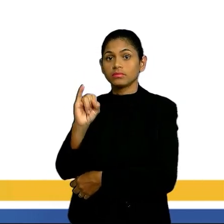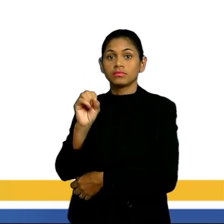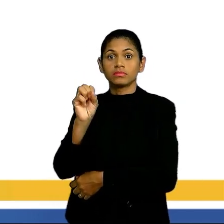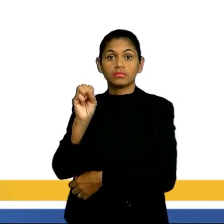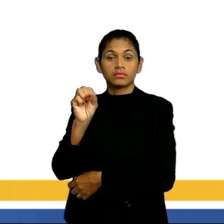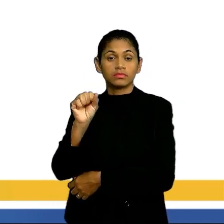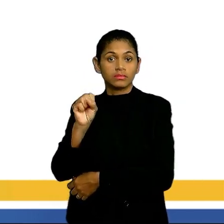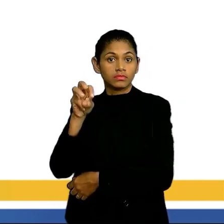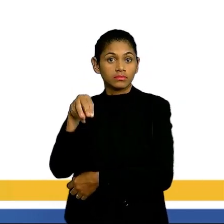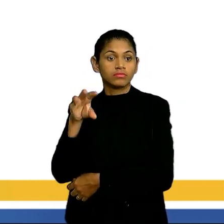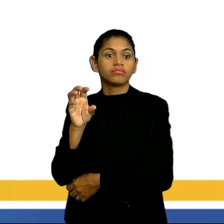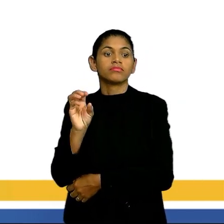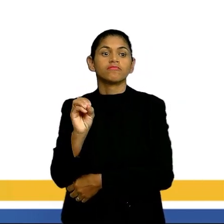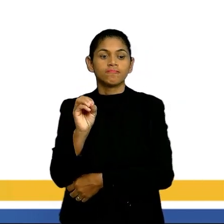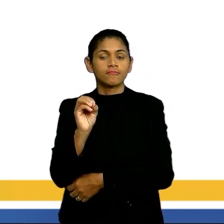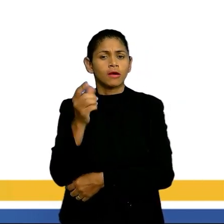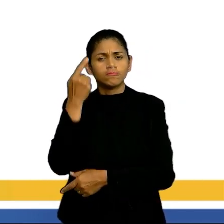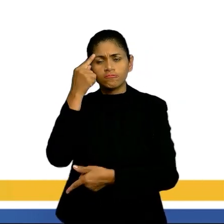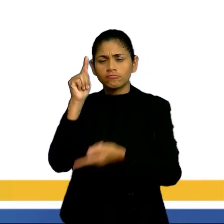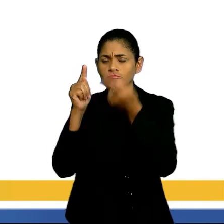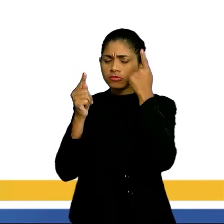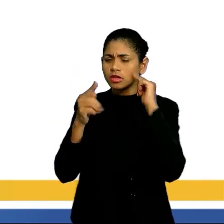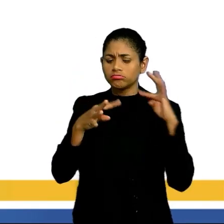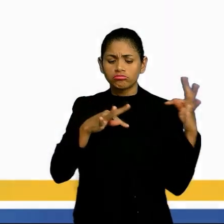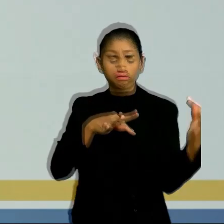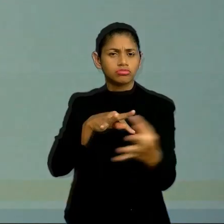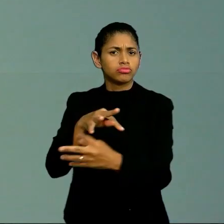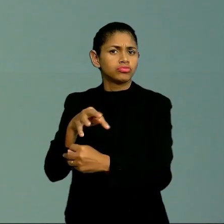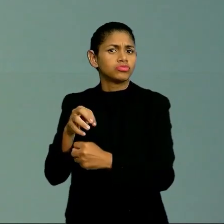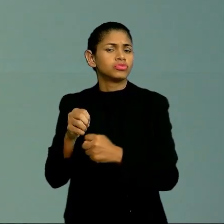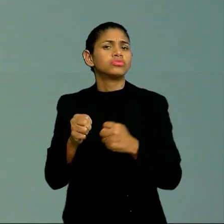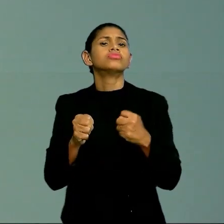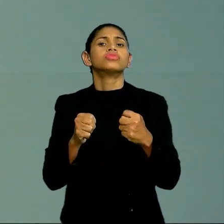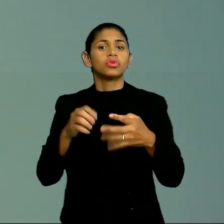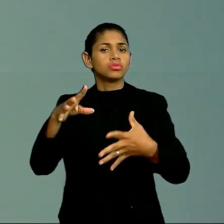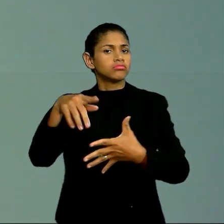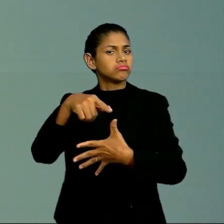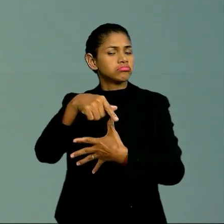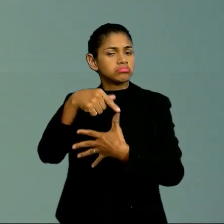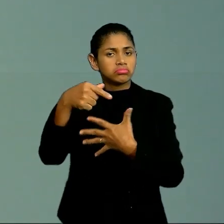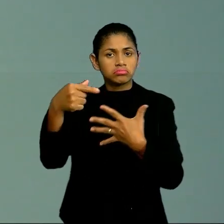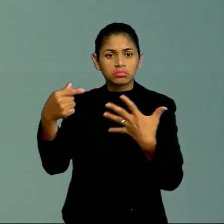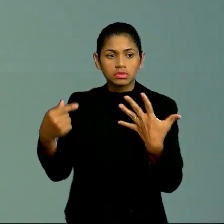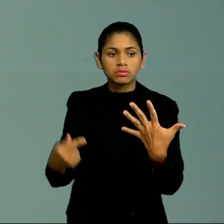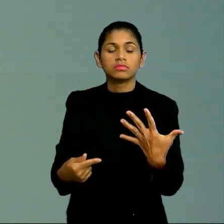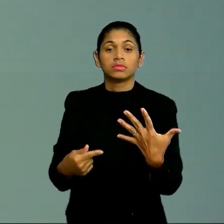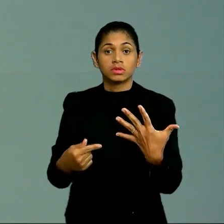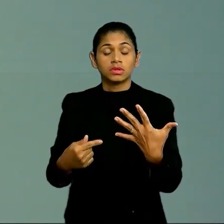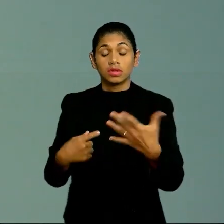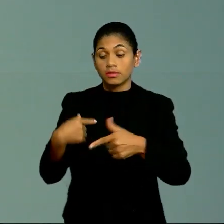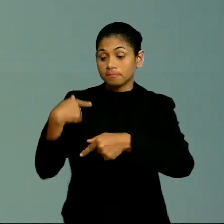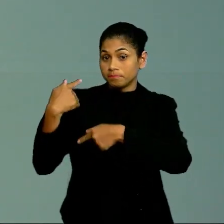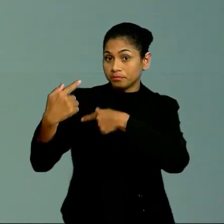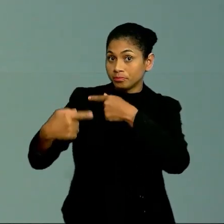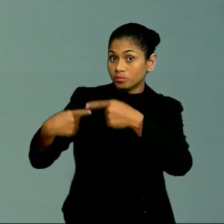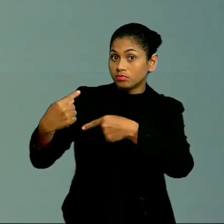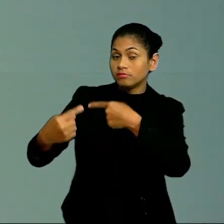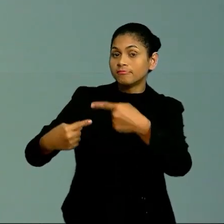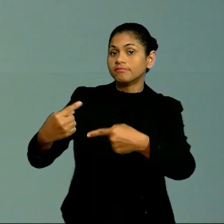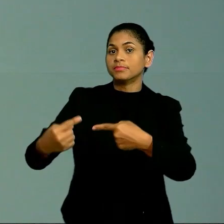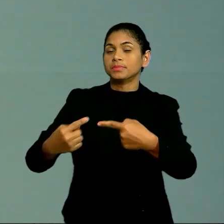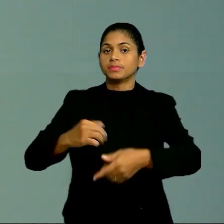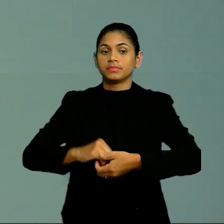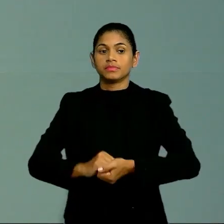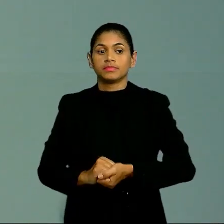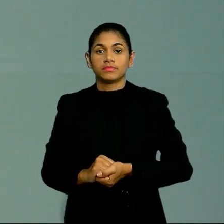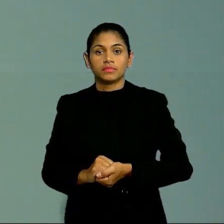que todos os seres são imutáveis, tá? Que é diferente aí do evolucionista, tá? O evolucionista nos traz o